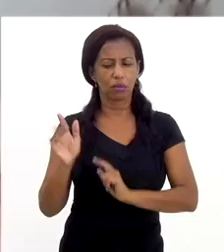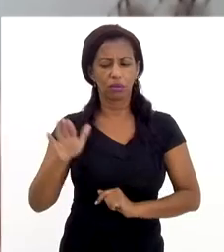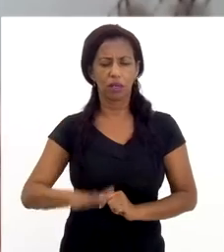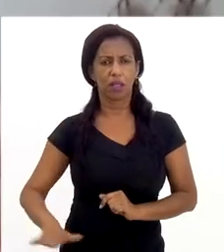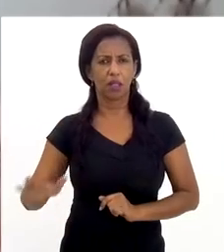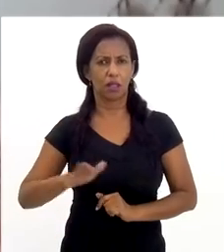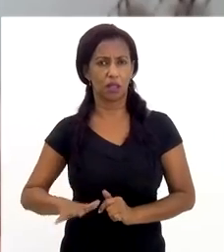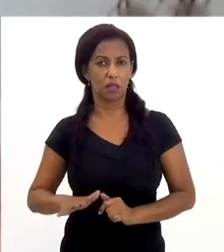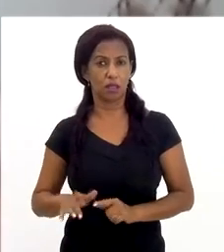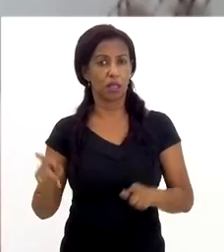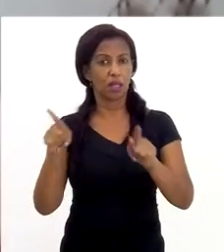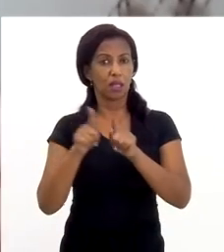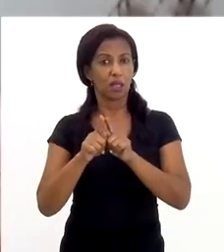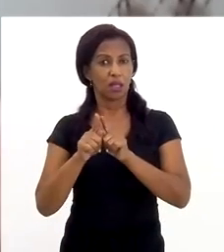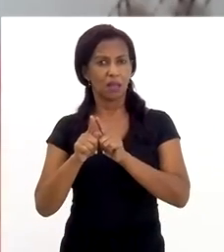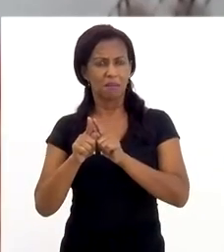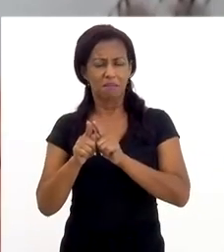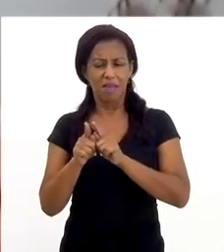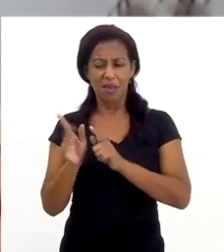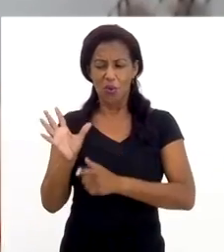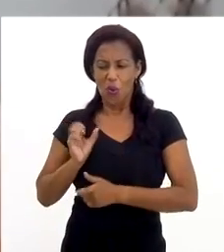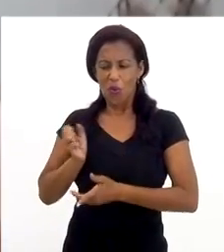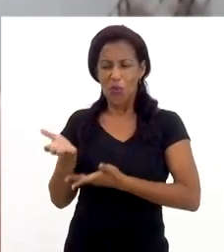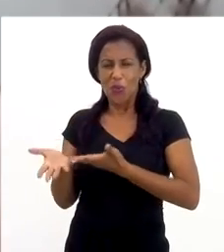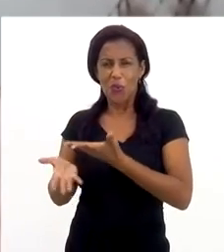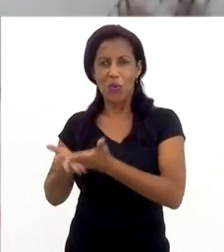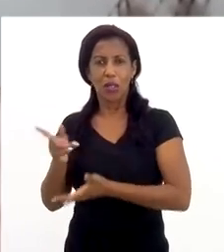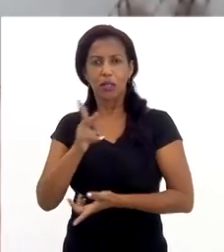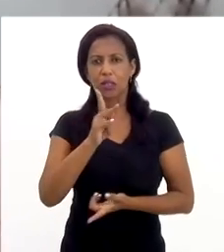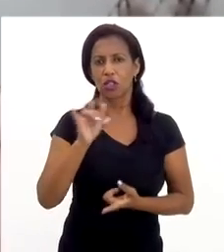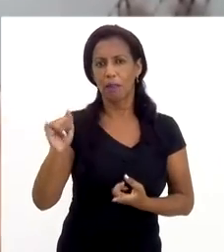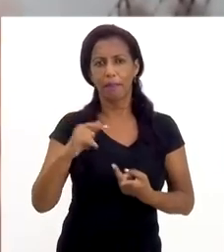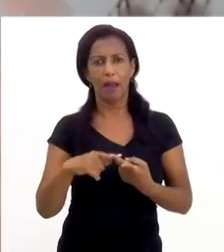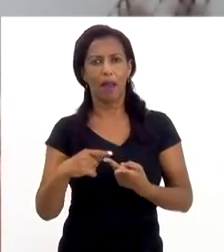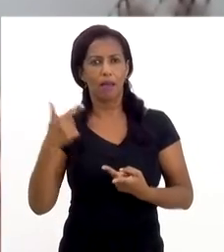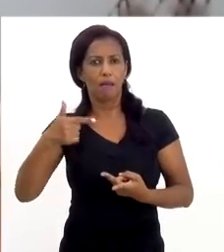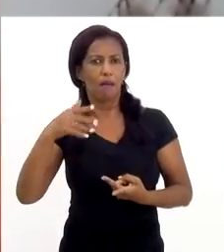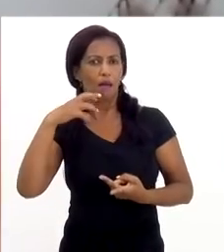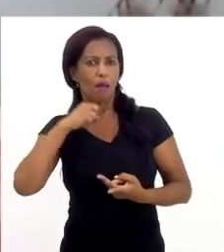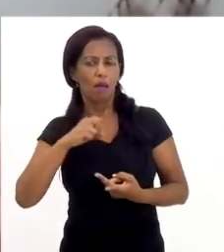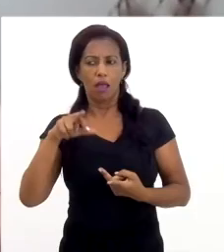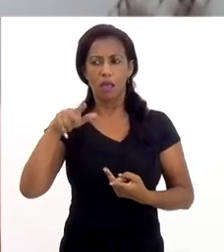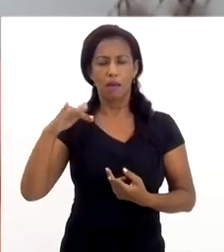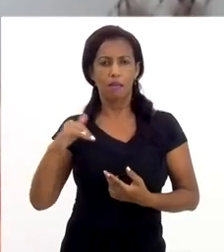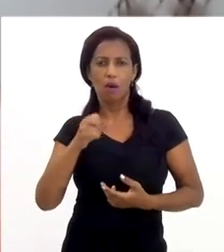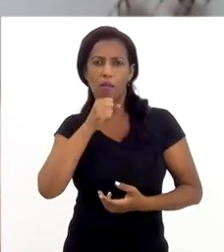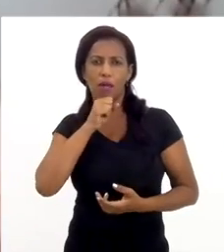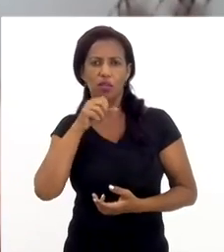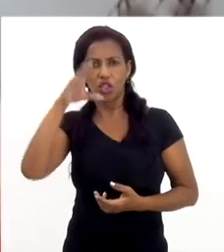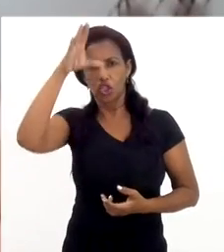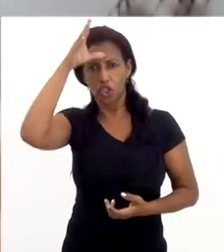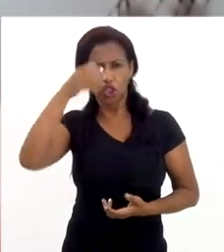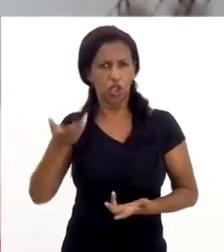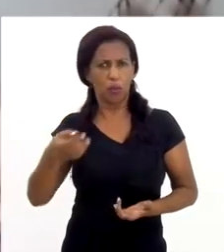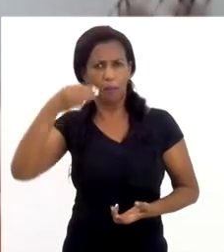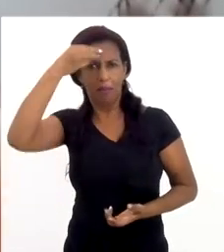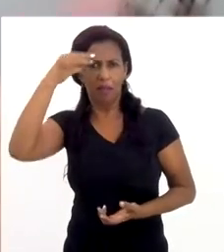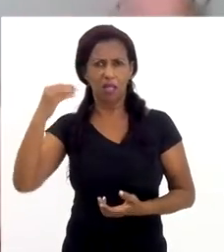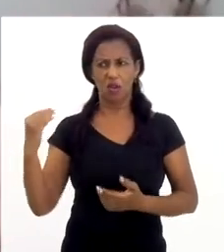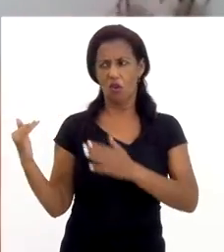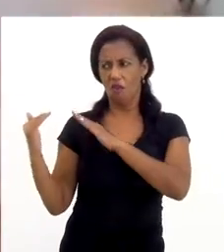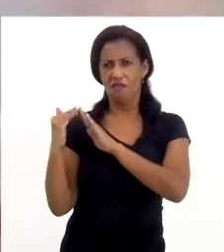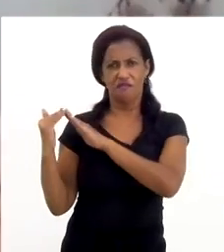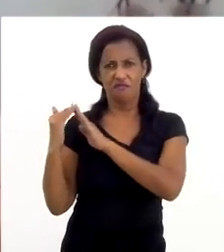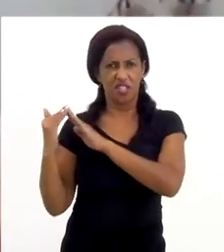muito próximas da criança e com vínculos de afeto seja o pai o padrasto eo irmão mais velho